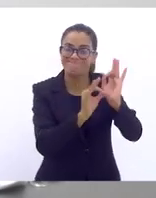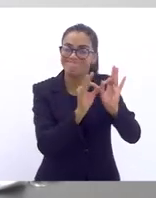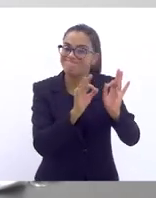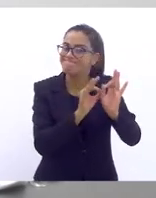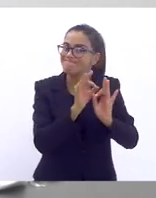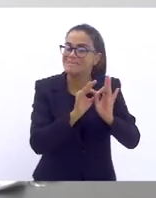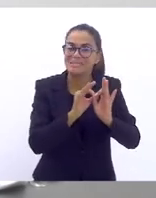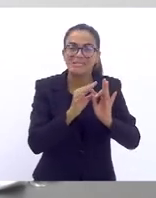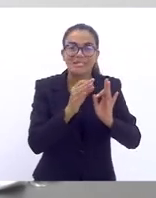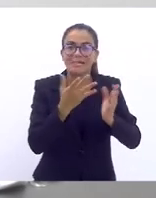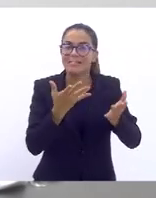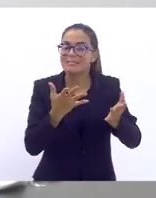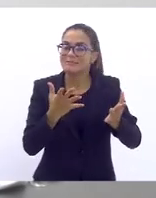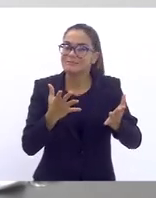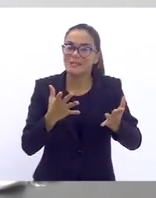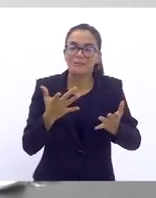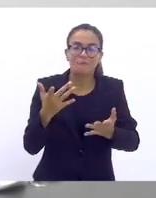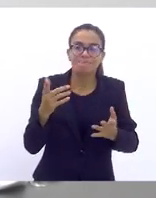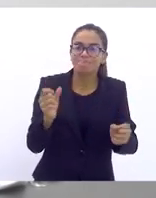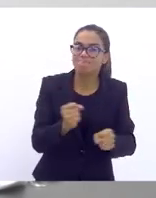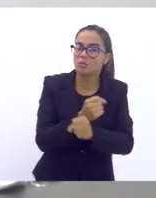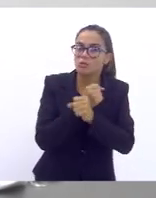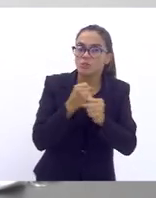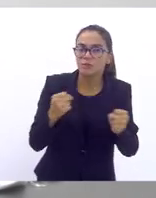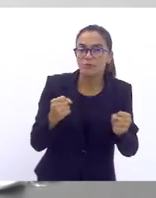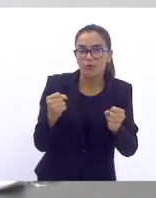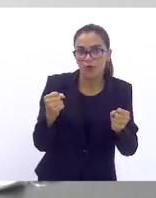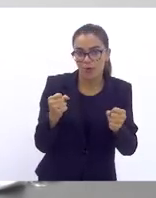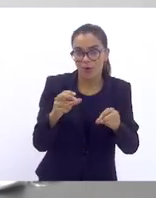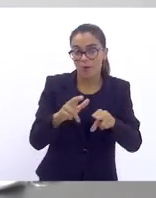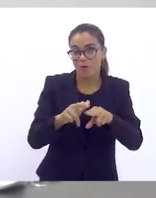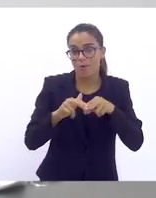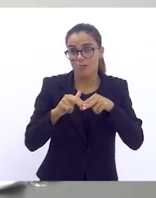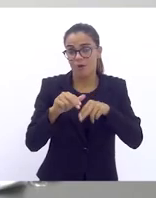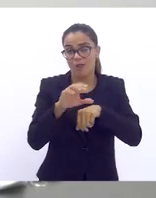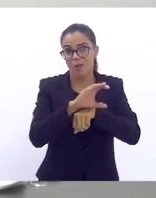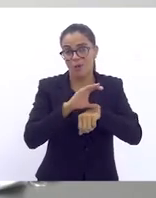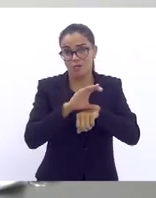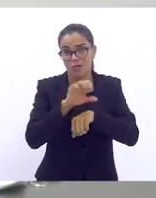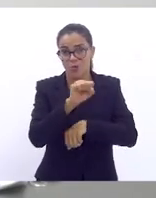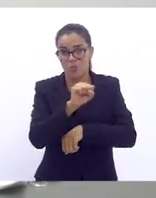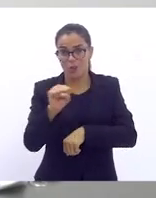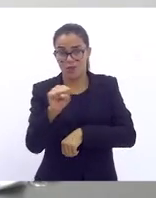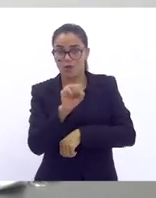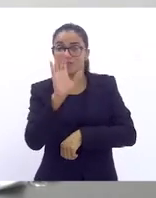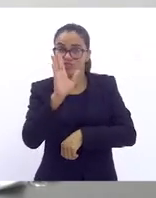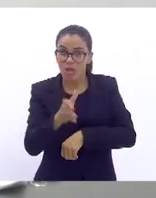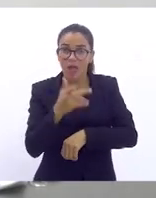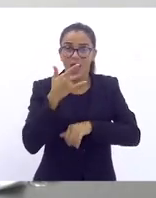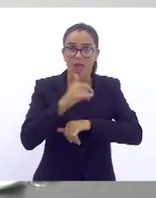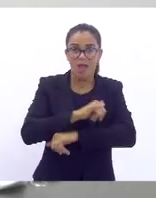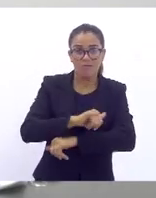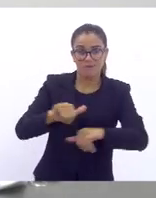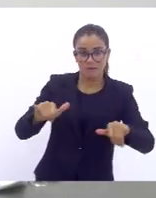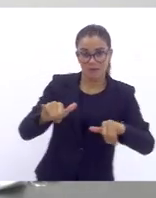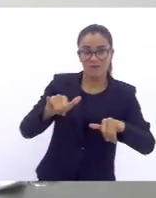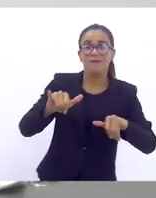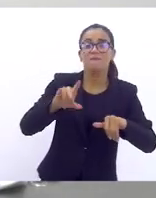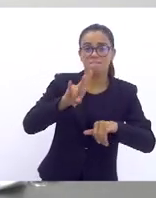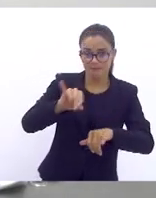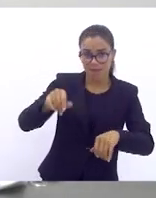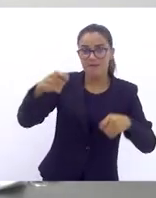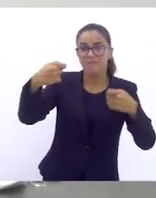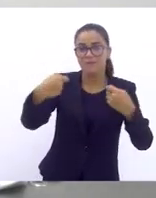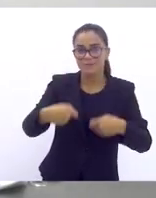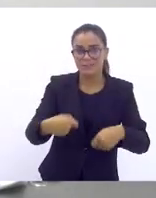principalmente a partir da Constituição de 88 que previa isso né porque todo mundo